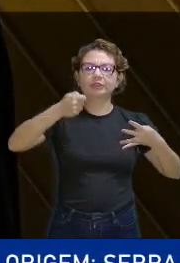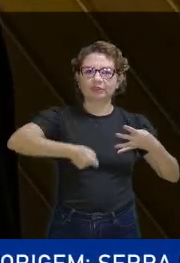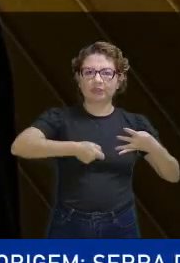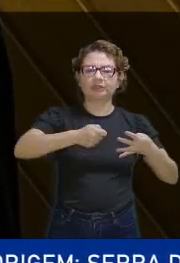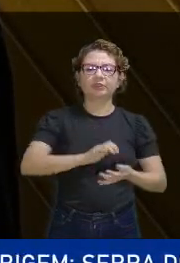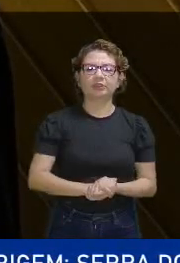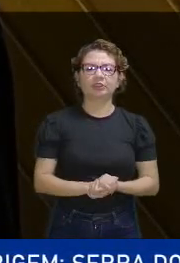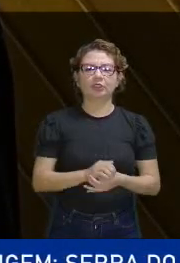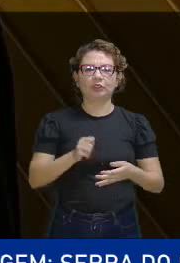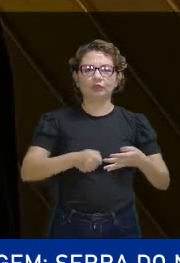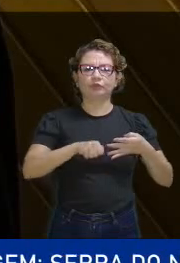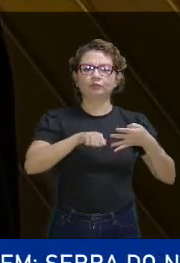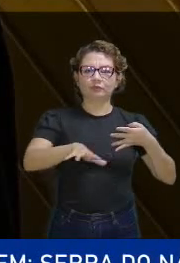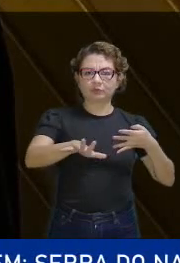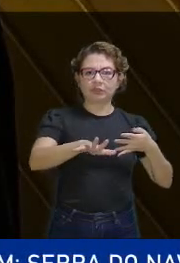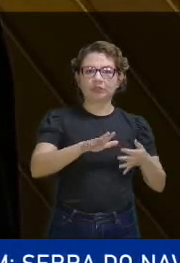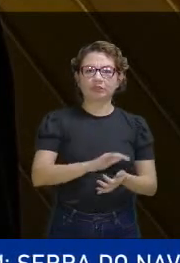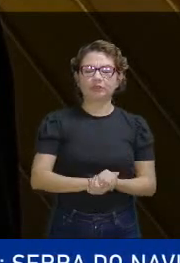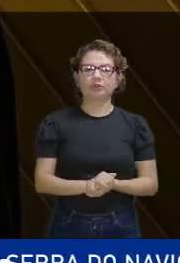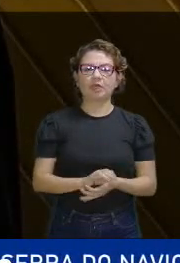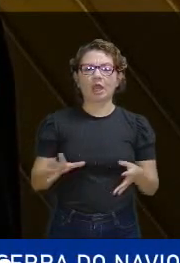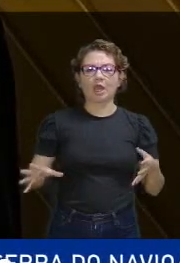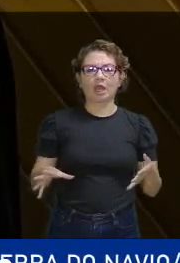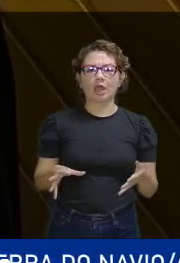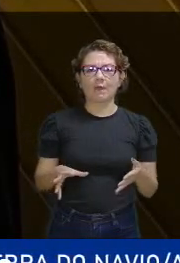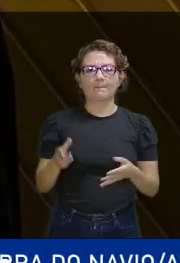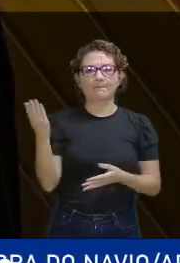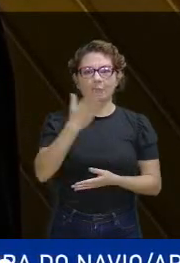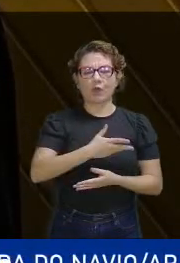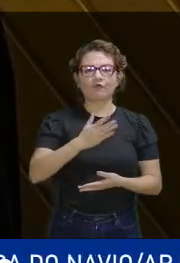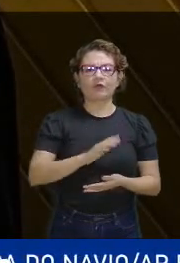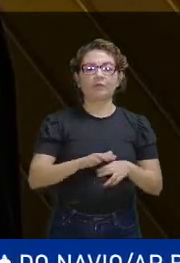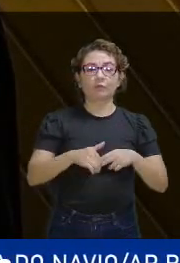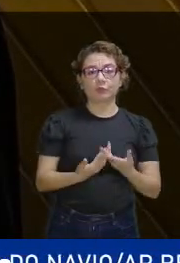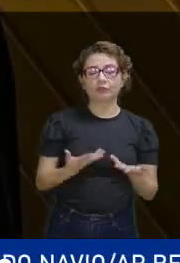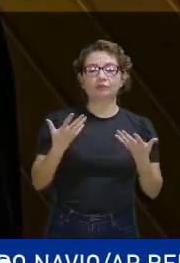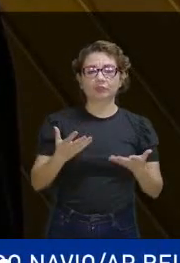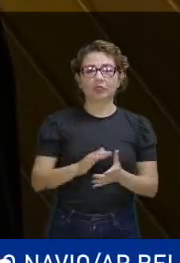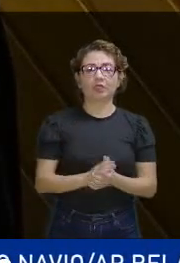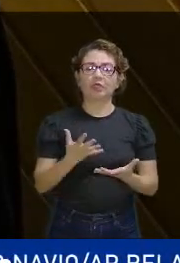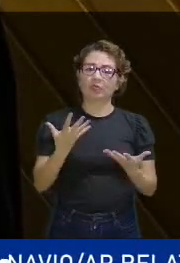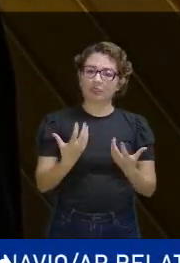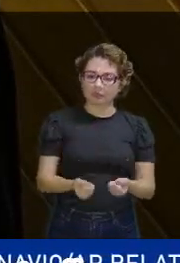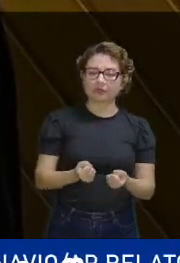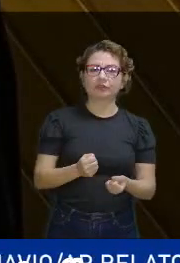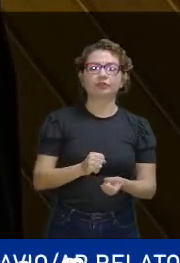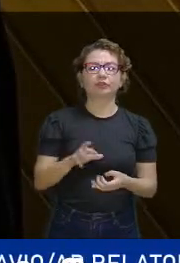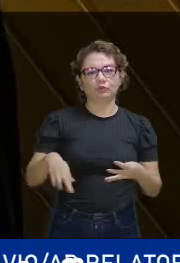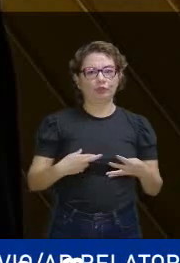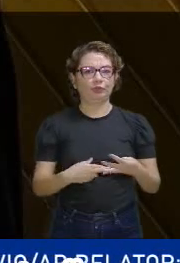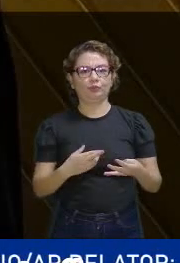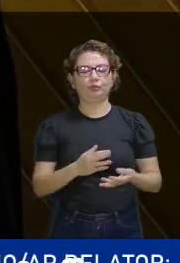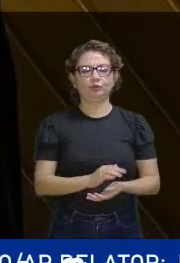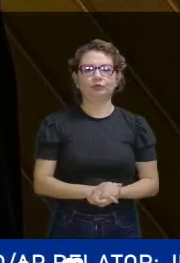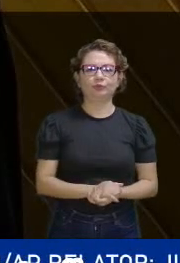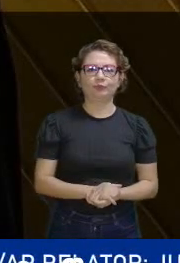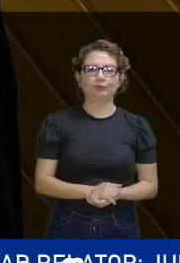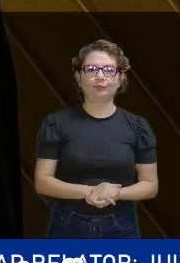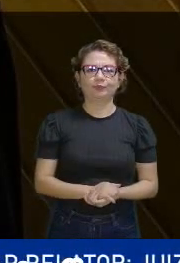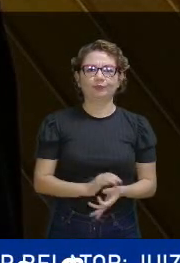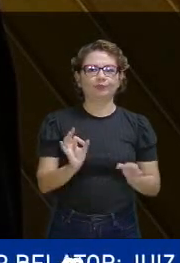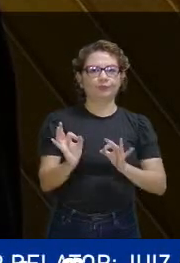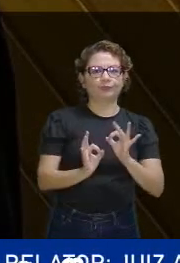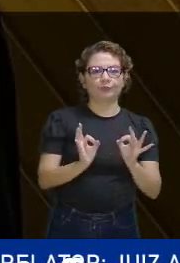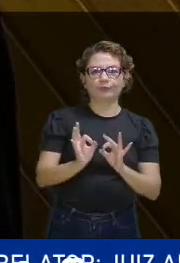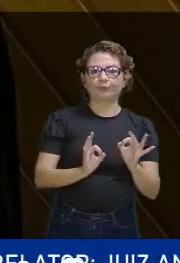Aponta jurisprudência para reforçar sua tese. Requer o provimento do recurso para aprovação das contas, diante da